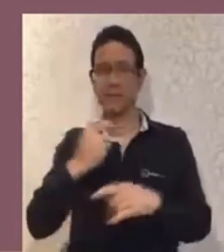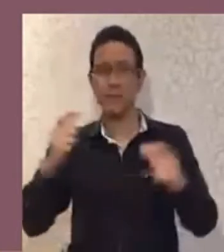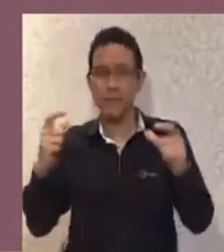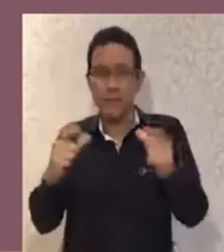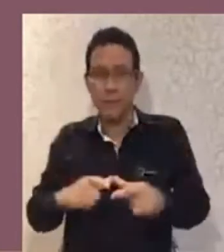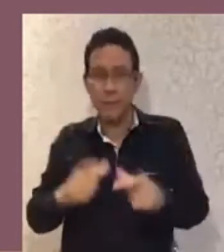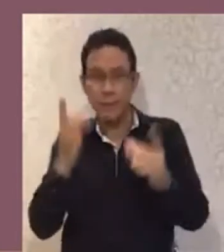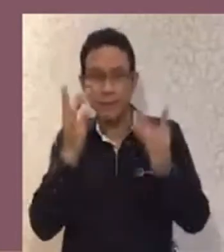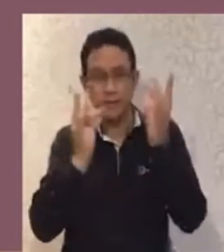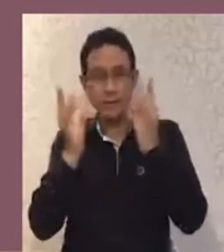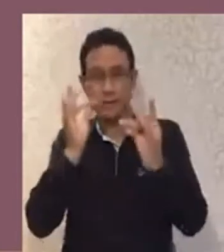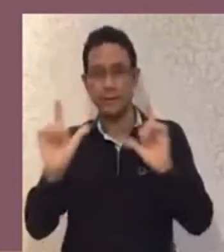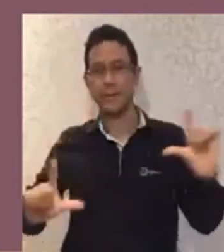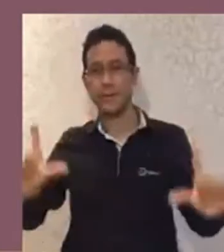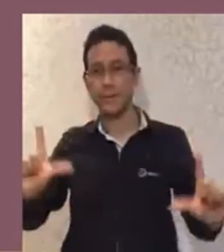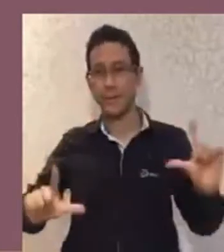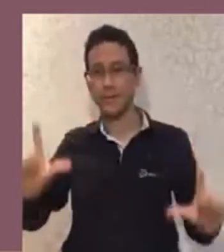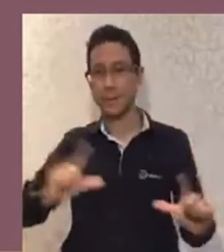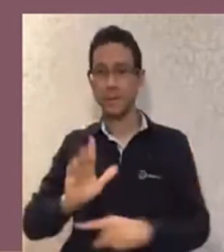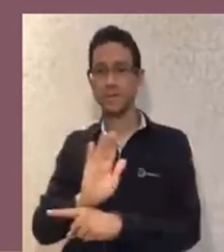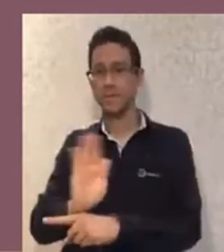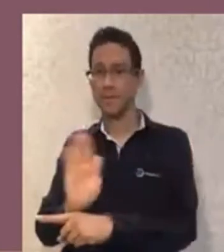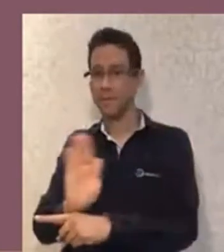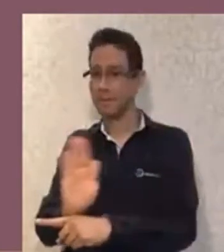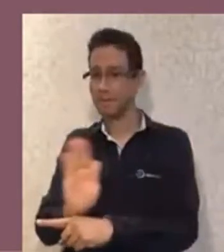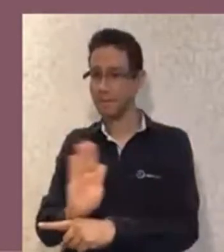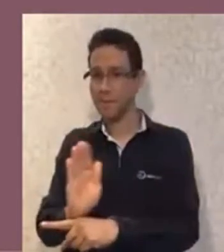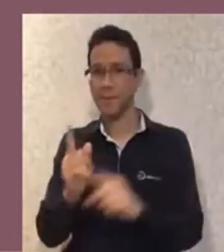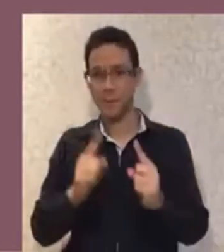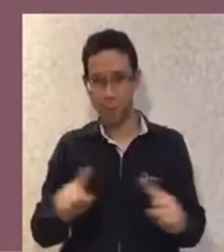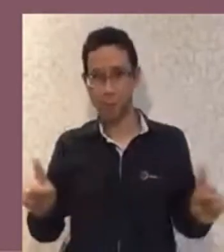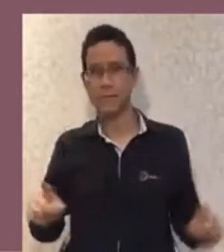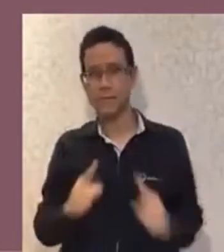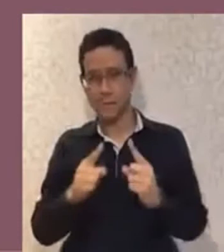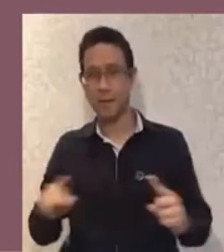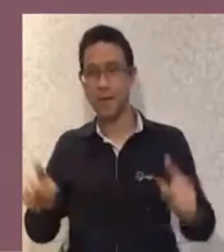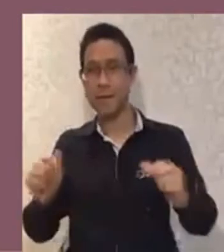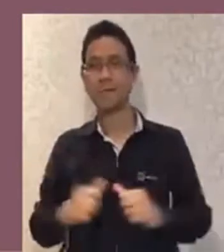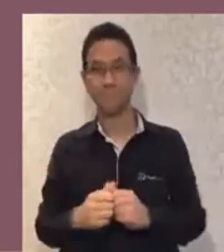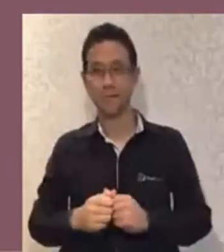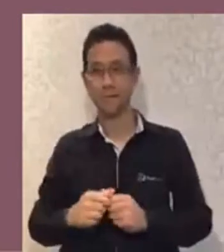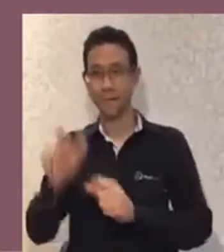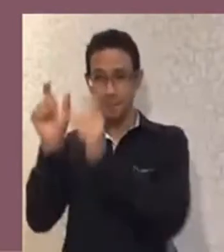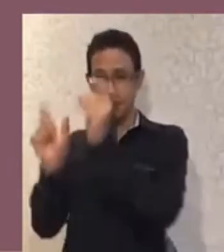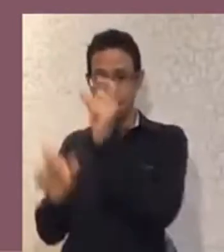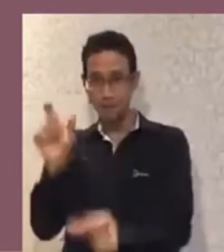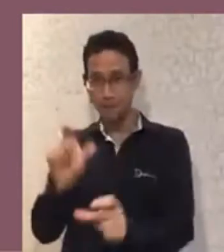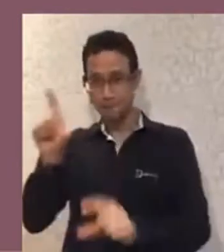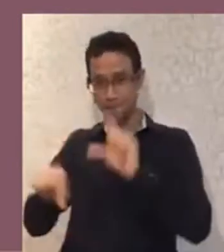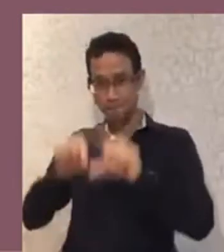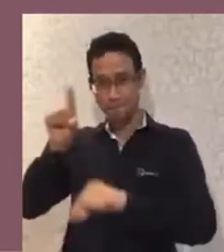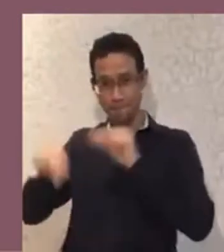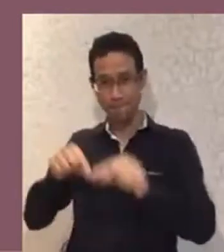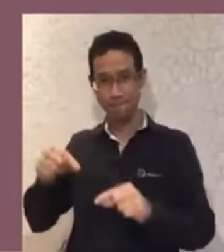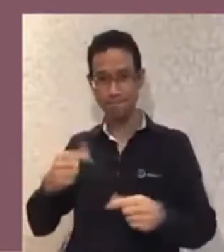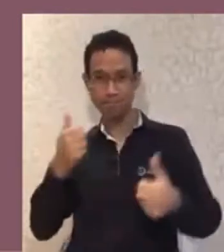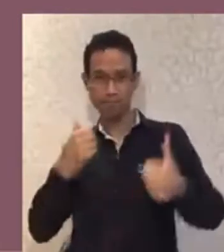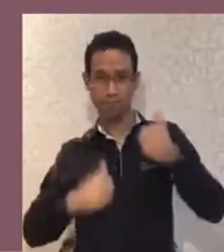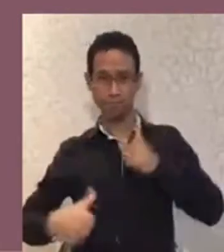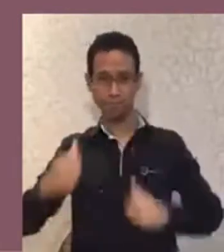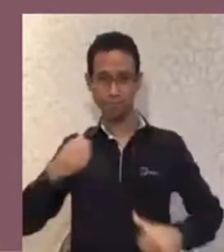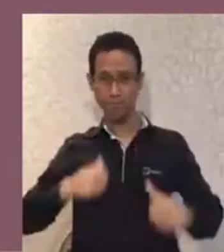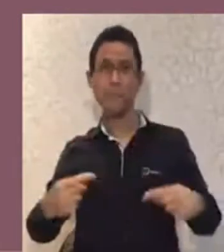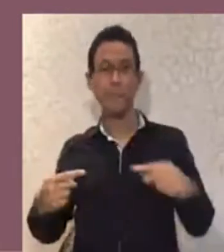televisão, cinema e música. Suas escolhas de personagens ilustram a resistência à opressão social e